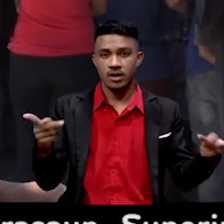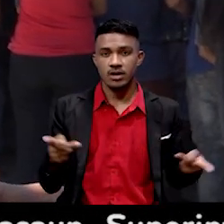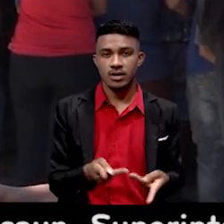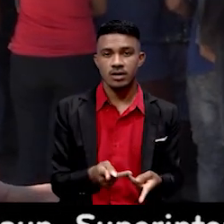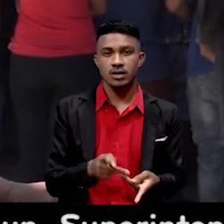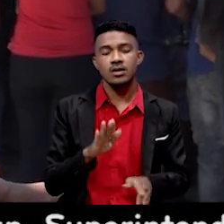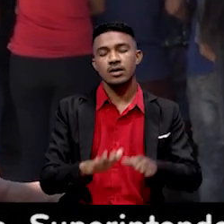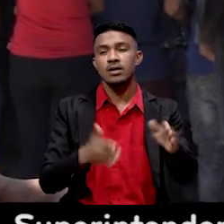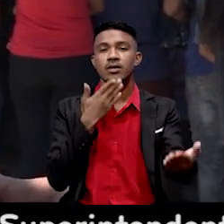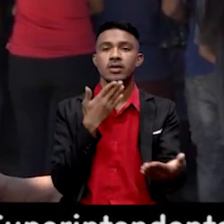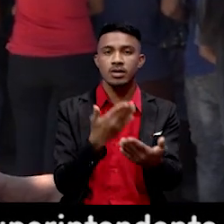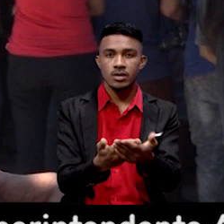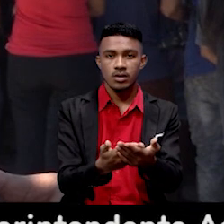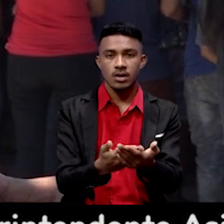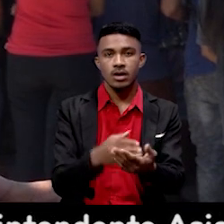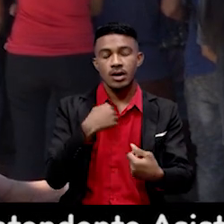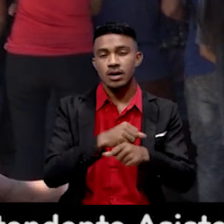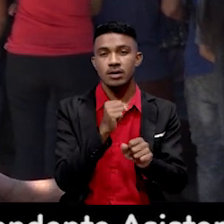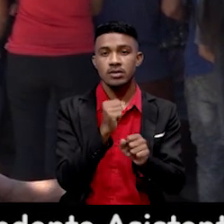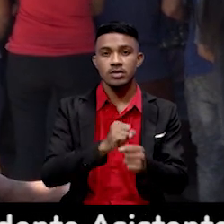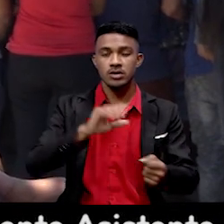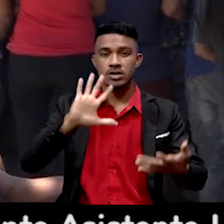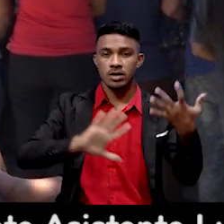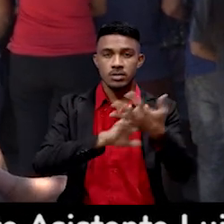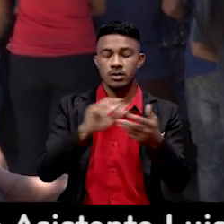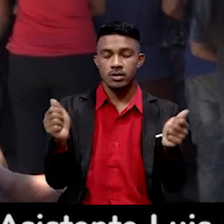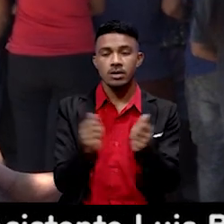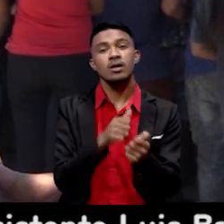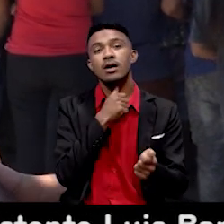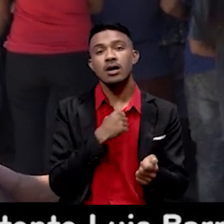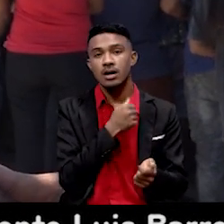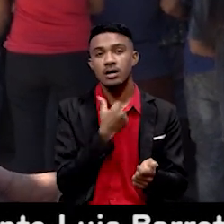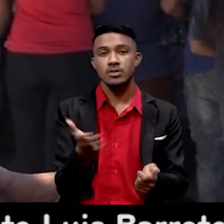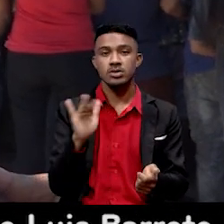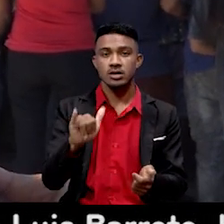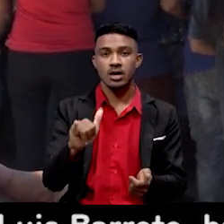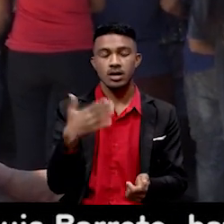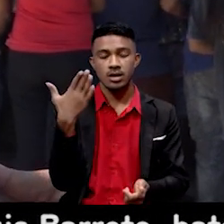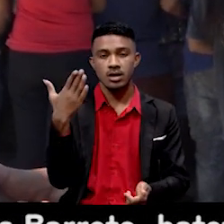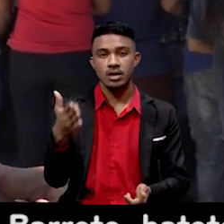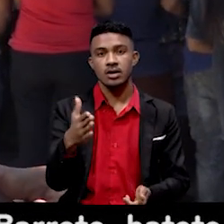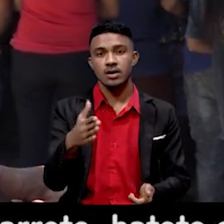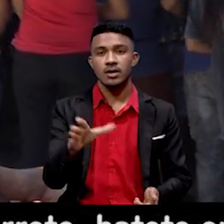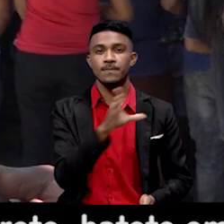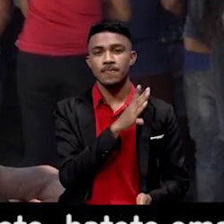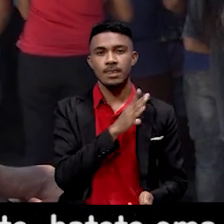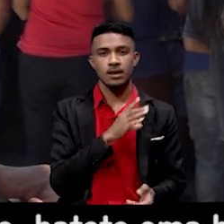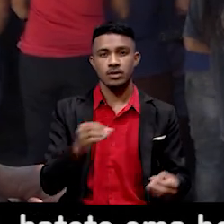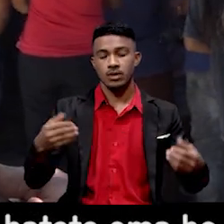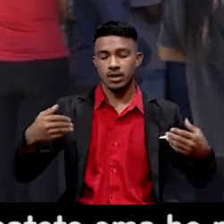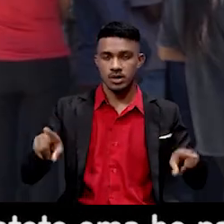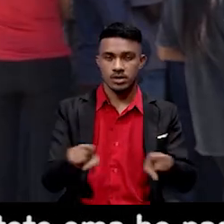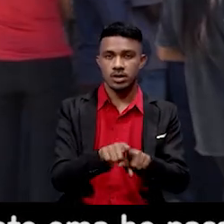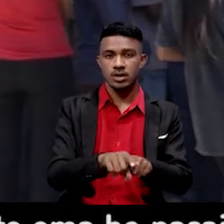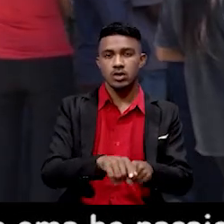samba amu sirami. Nia akontesi da neba nia. Mas la espera ka nia. Nia nunca akontesi ansa ne per dia atu. Tora keras ansa ne ne la